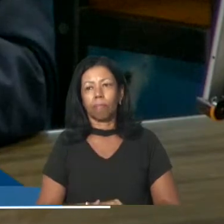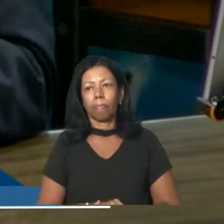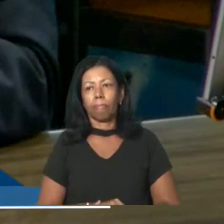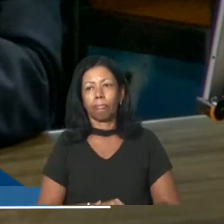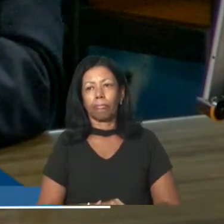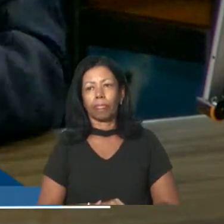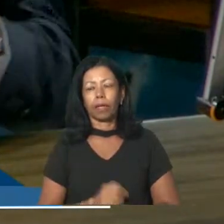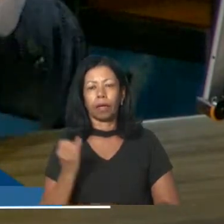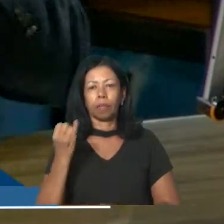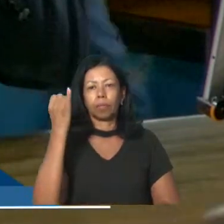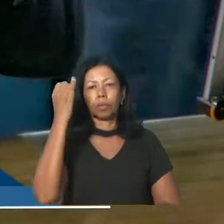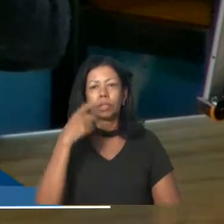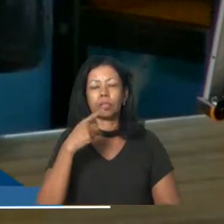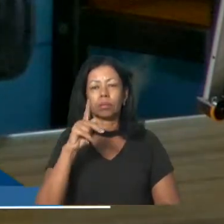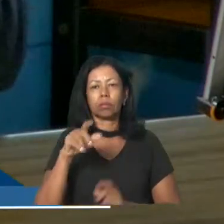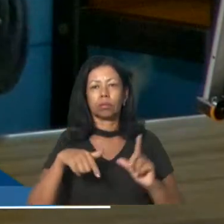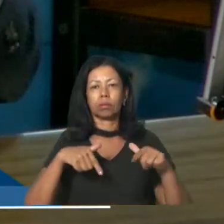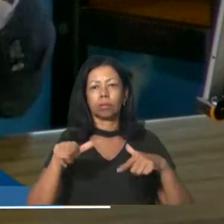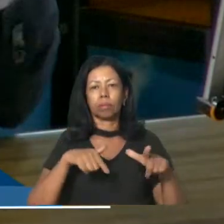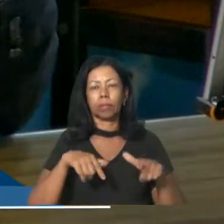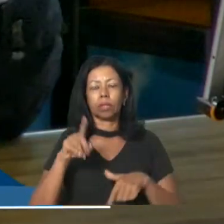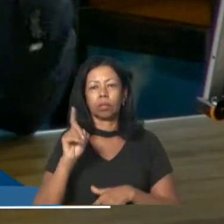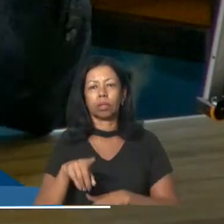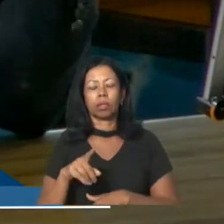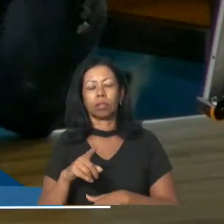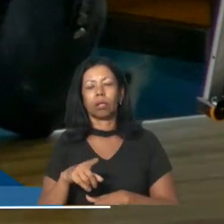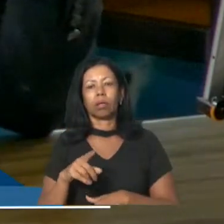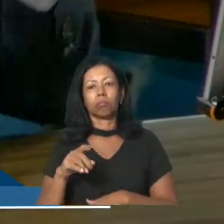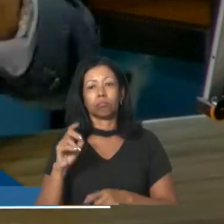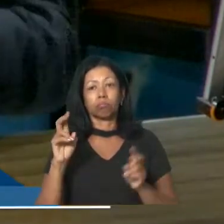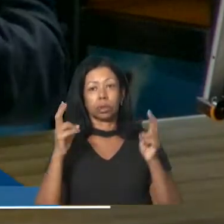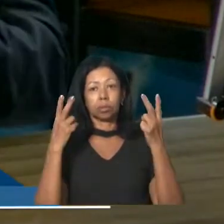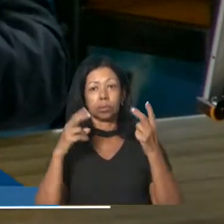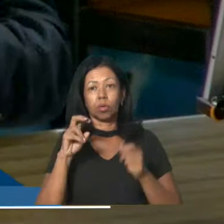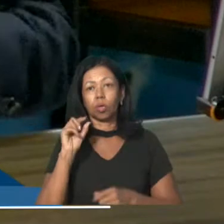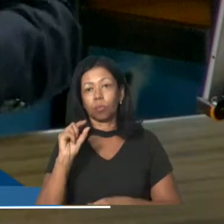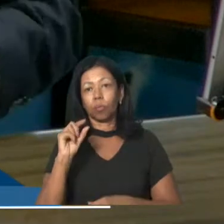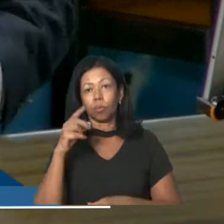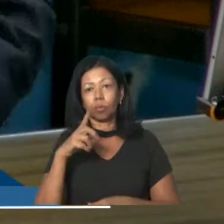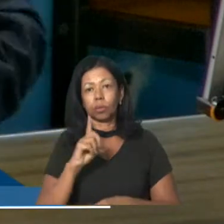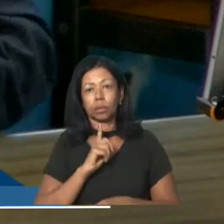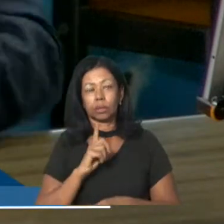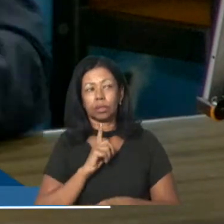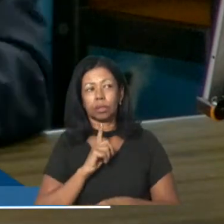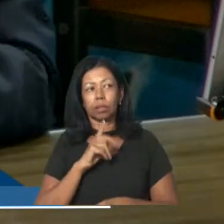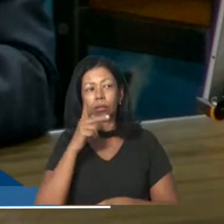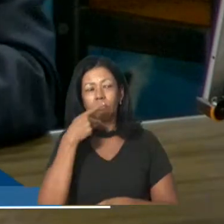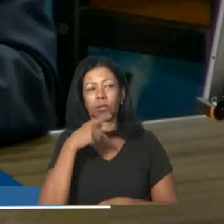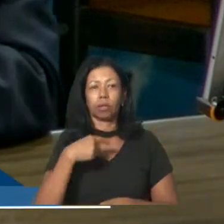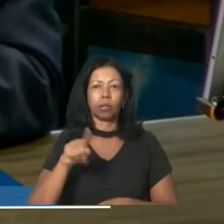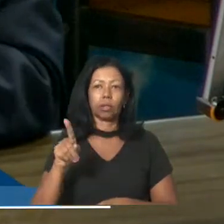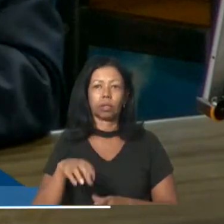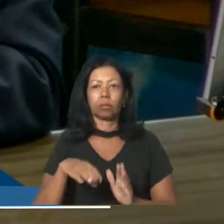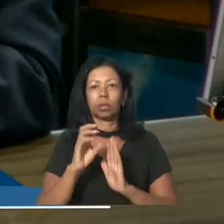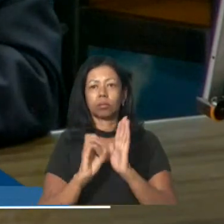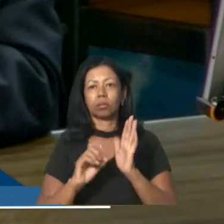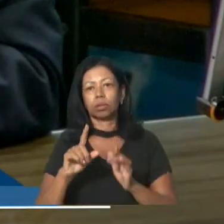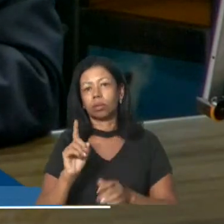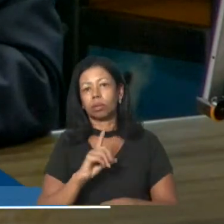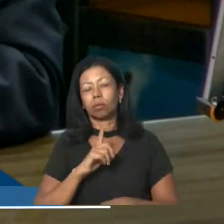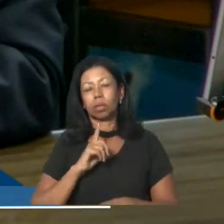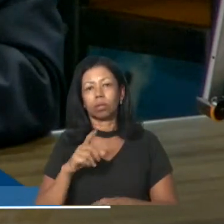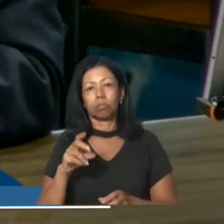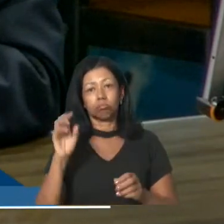a grandeza do seu requerimento, que é uma percepção que poucos têm, e, na verdade, poucos que eu digo é do lado do Executivo, que não tem essa